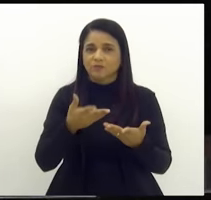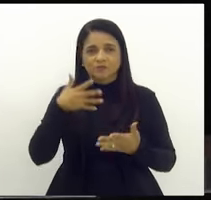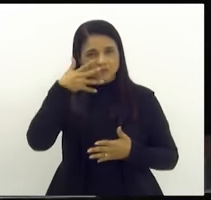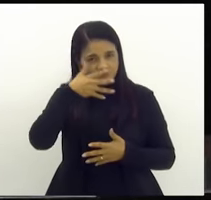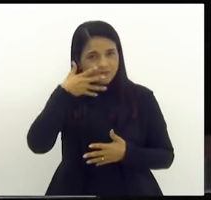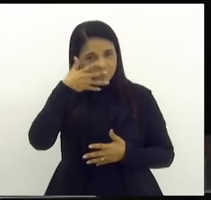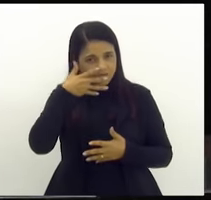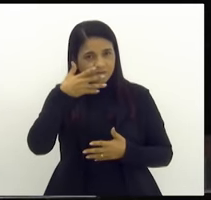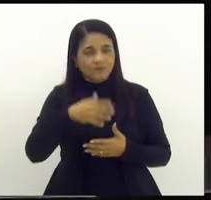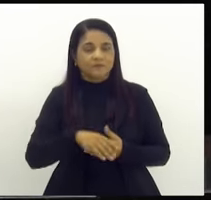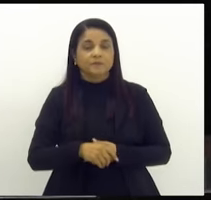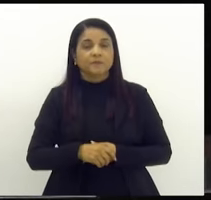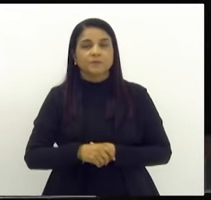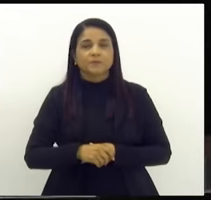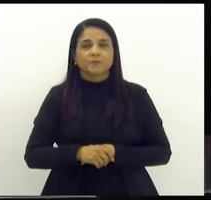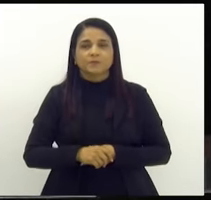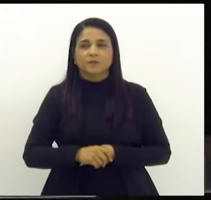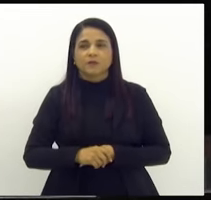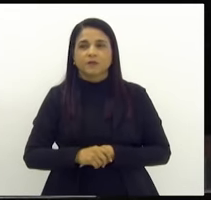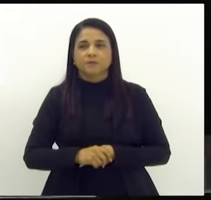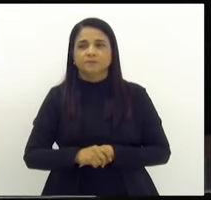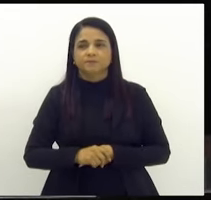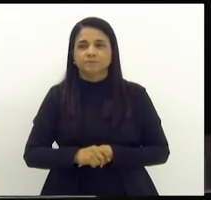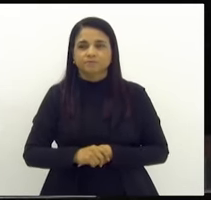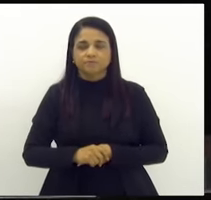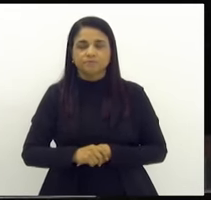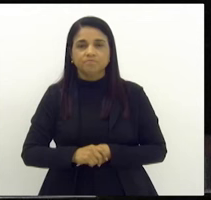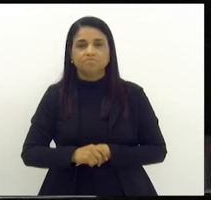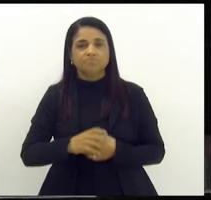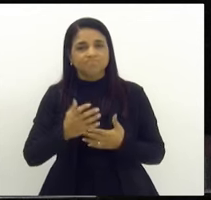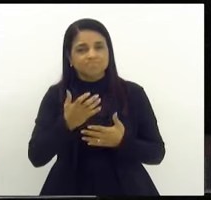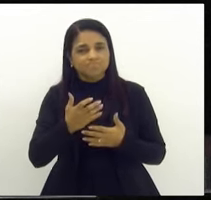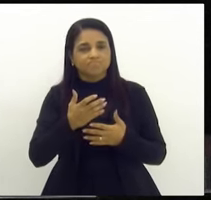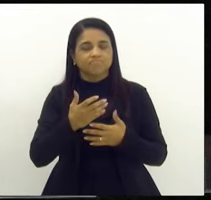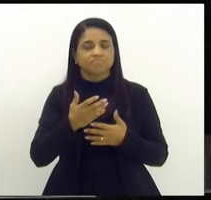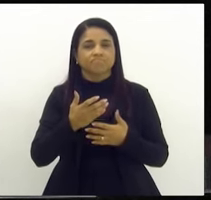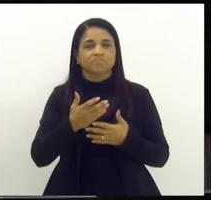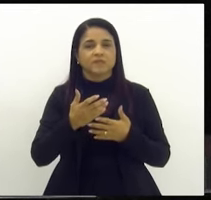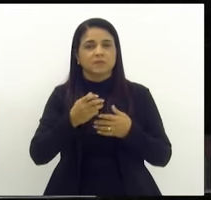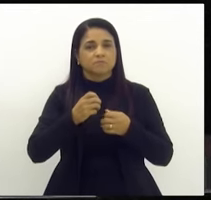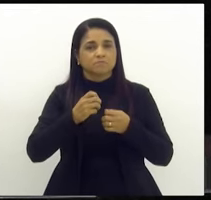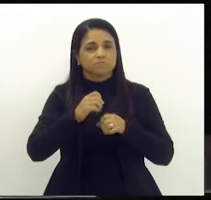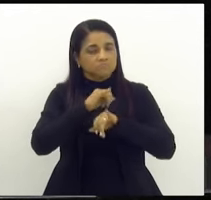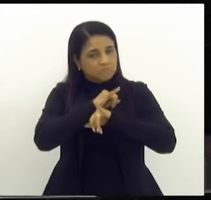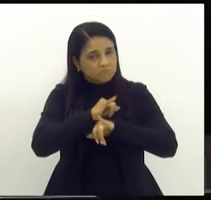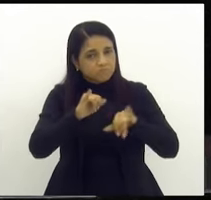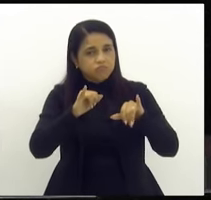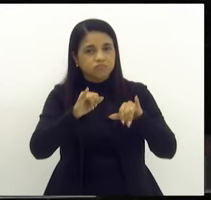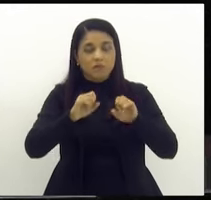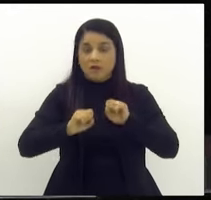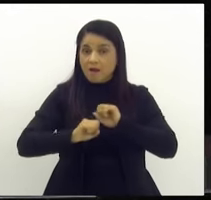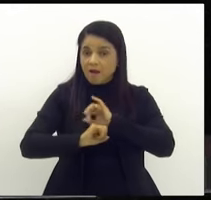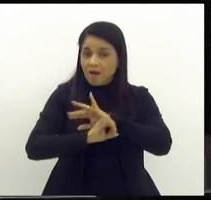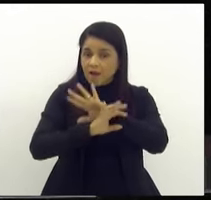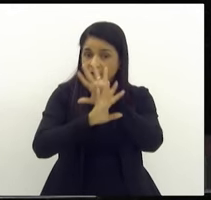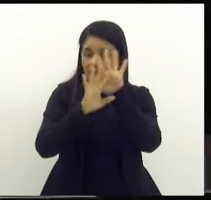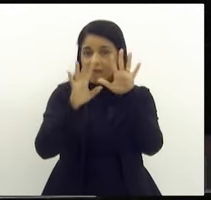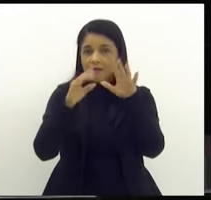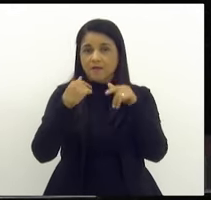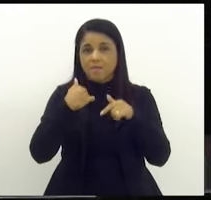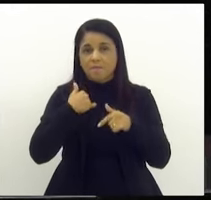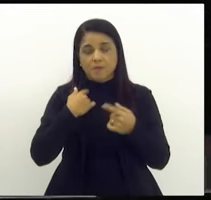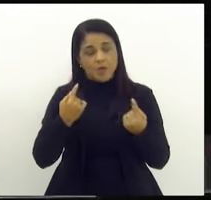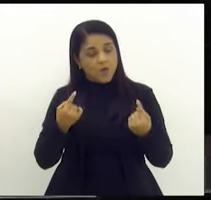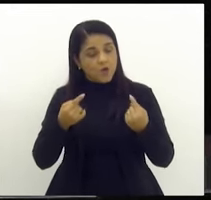todas primeiro eu queria manifestar de maneira clara a minha